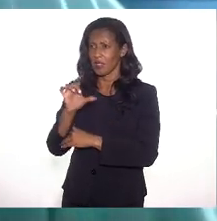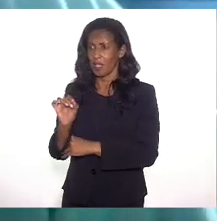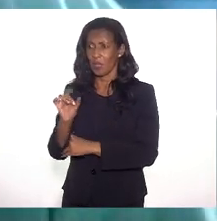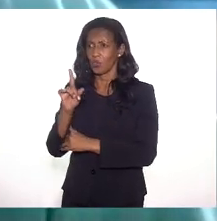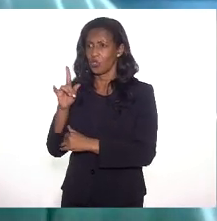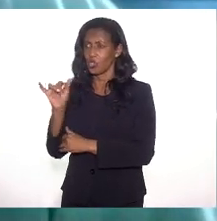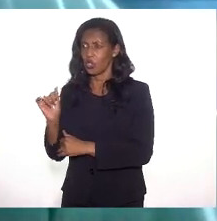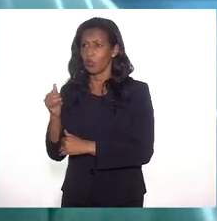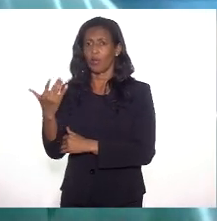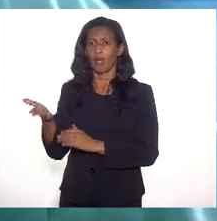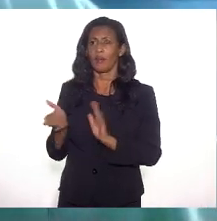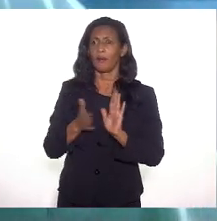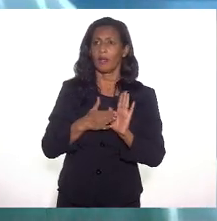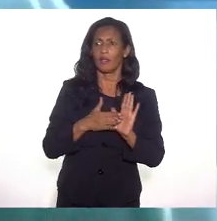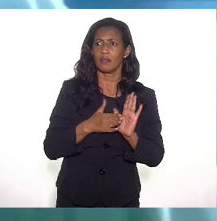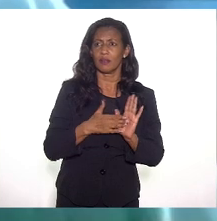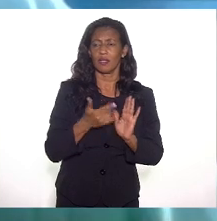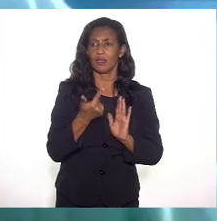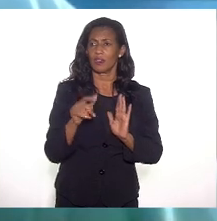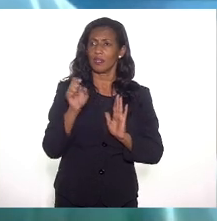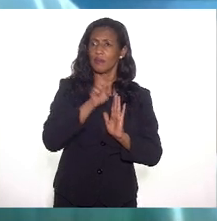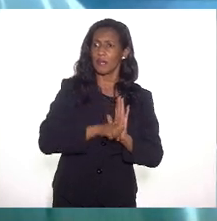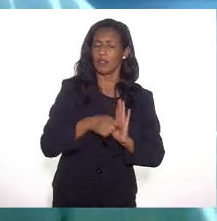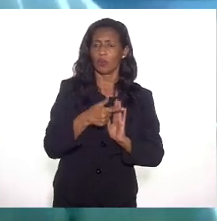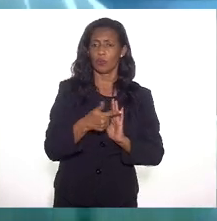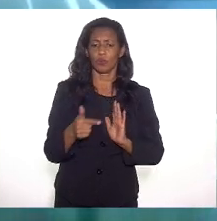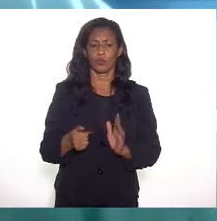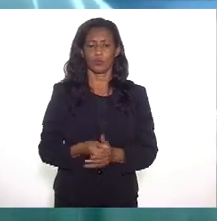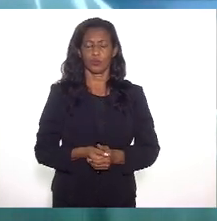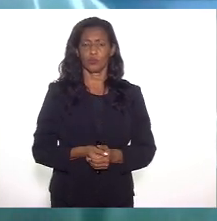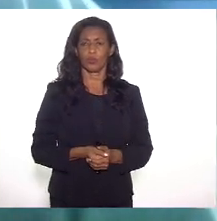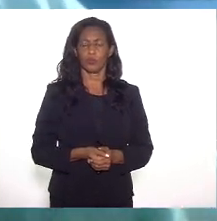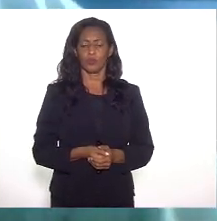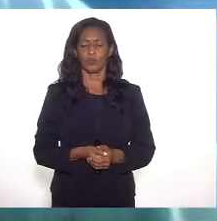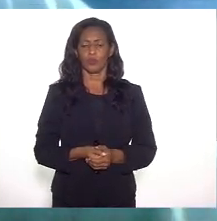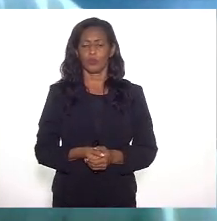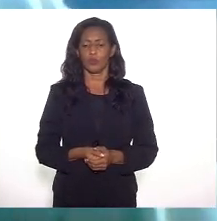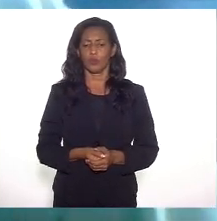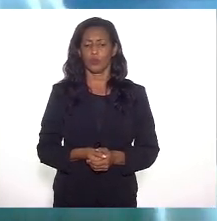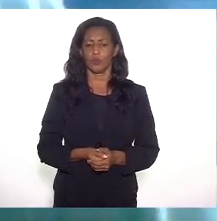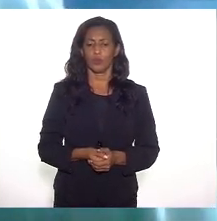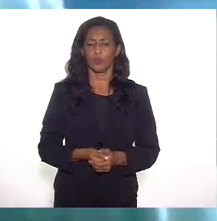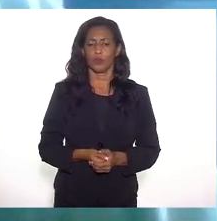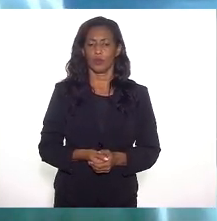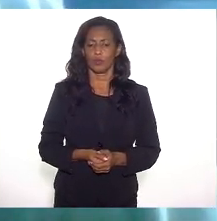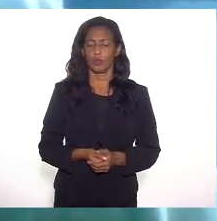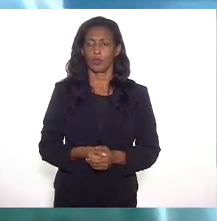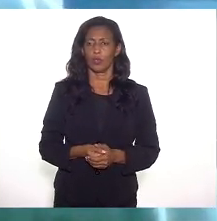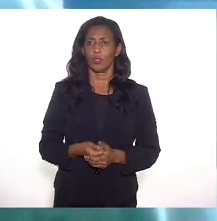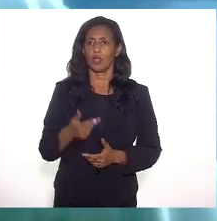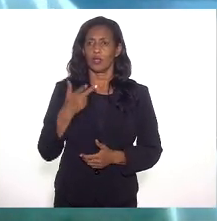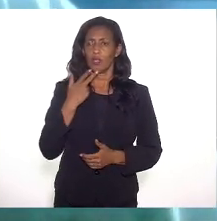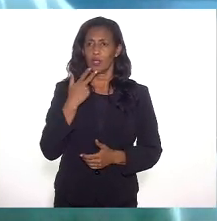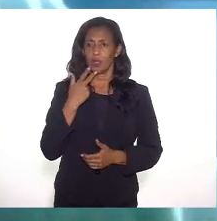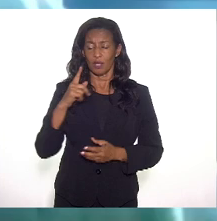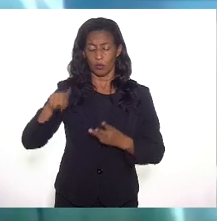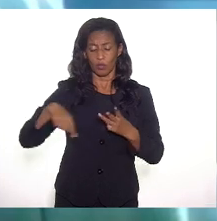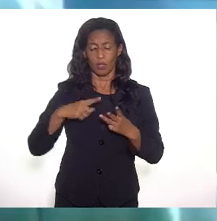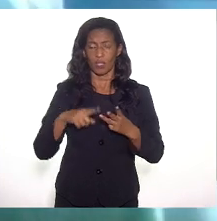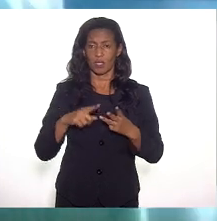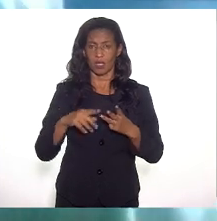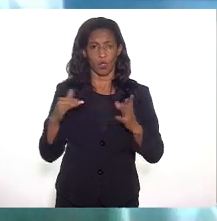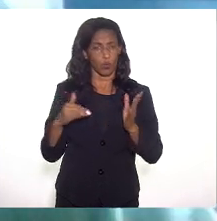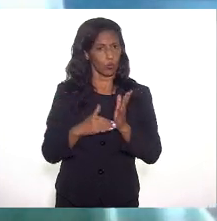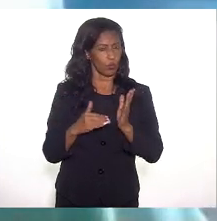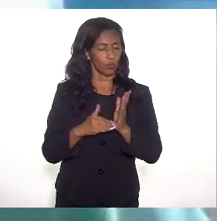um parecer sobre essa emenda, aquela do Firmino, que facilita o saneamento. E o terceiro e